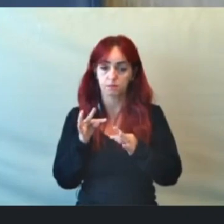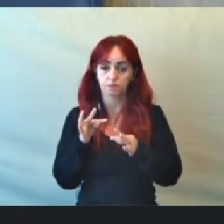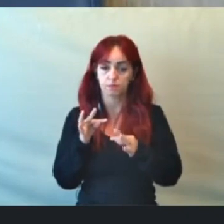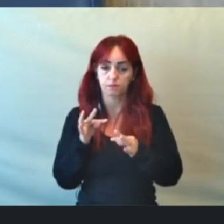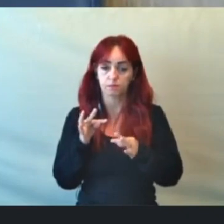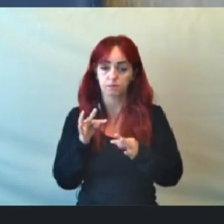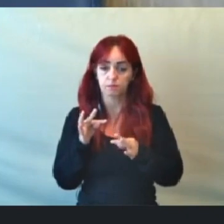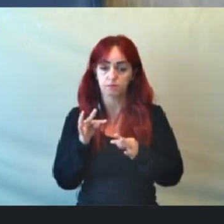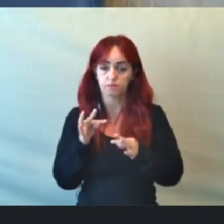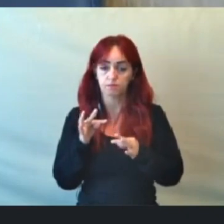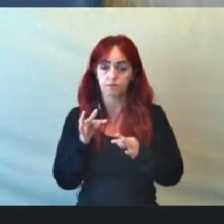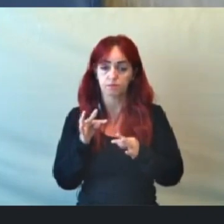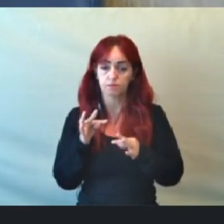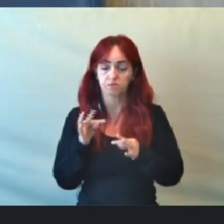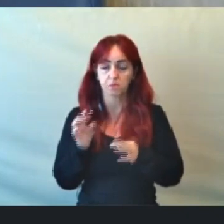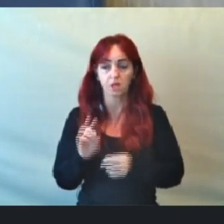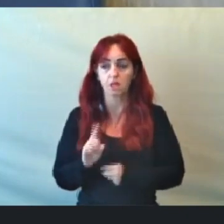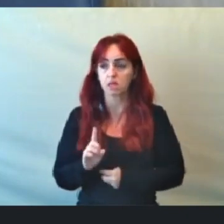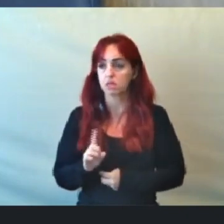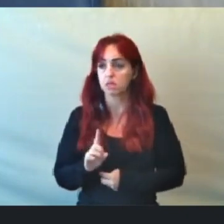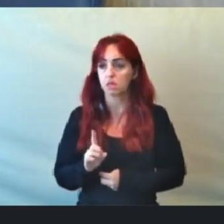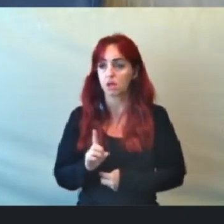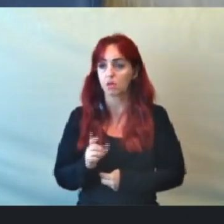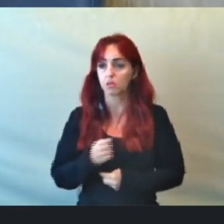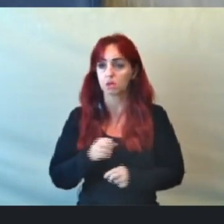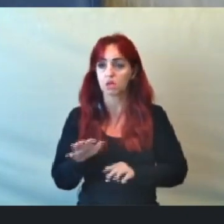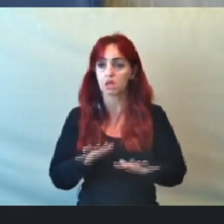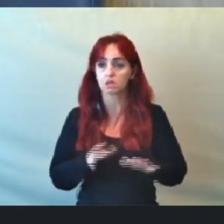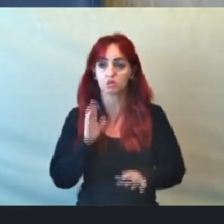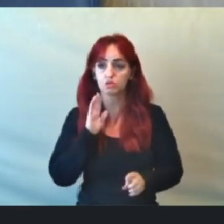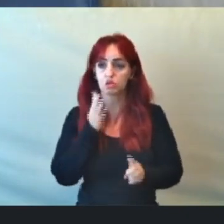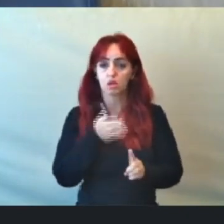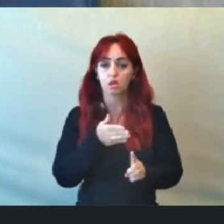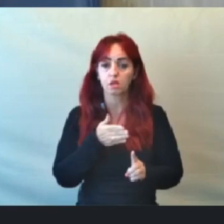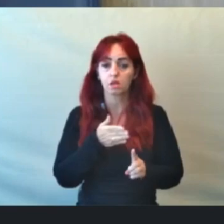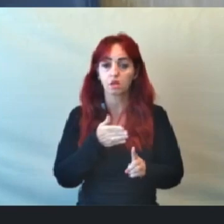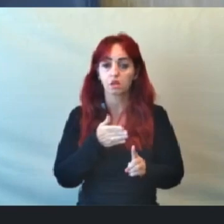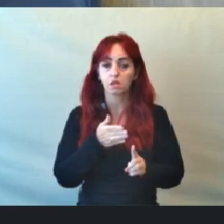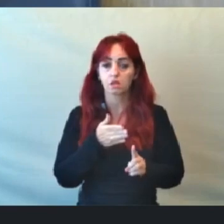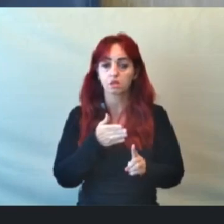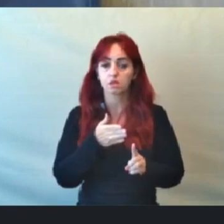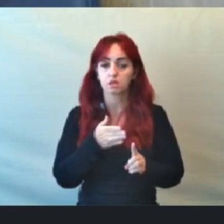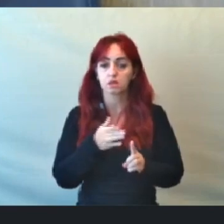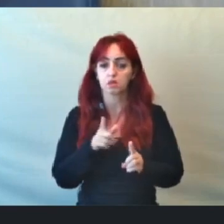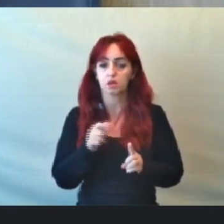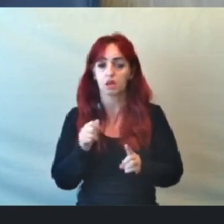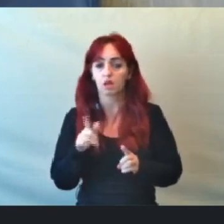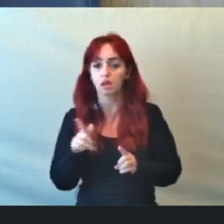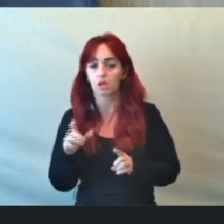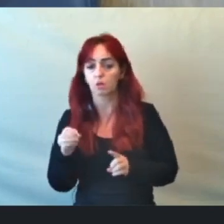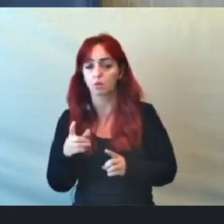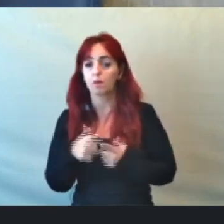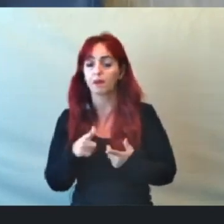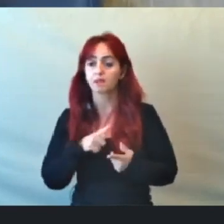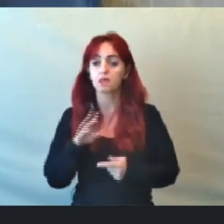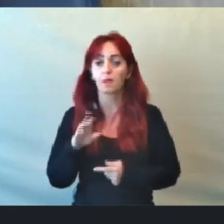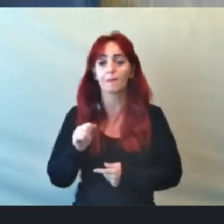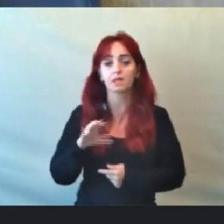são em ação direta no lago, mas em ações na bacia.